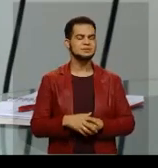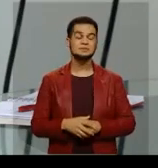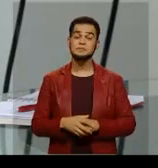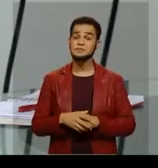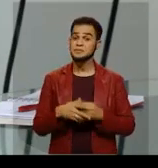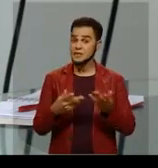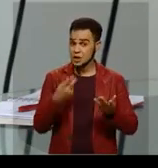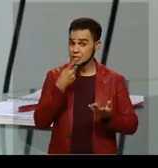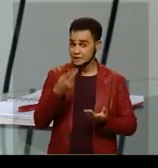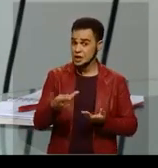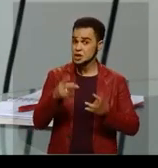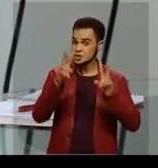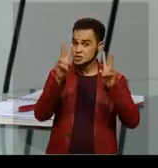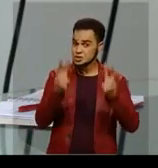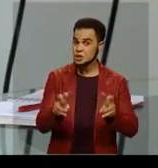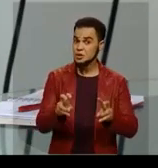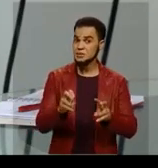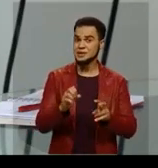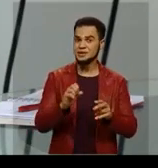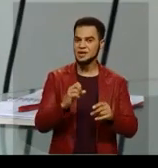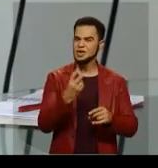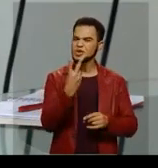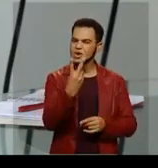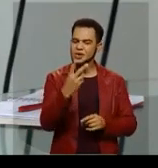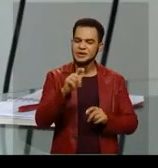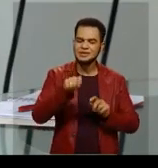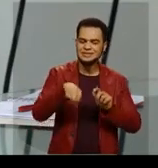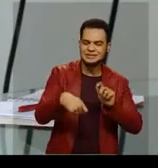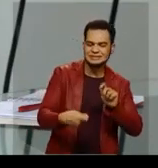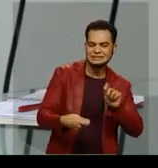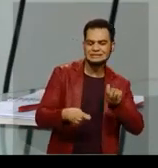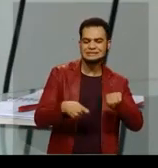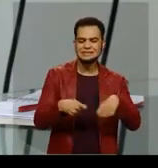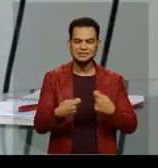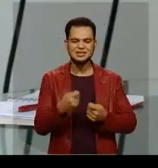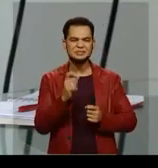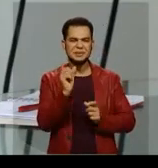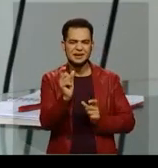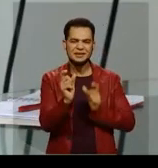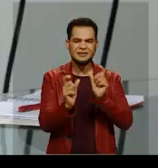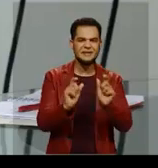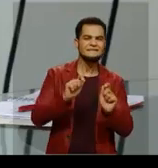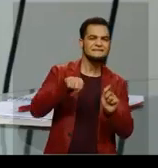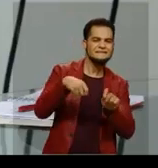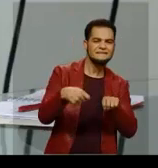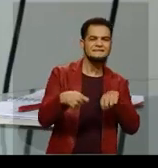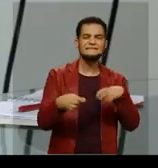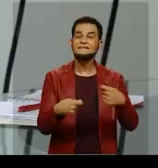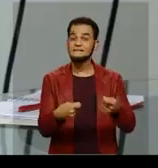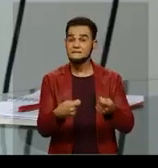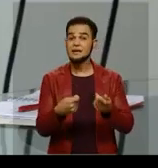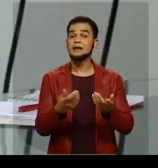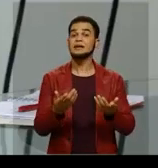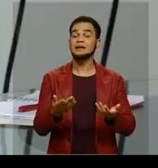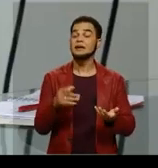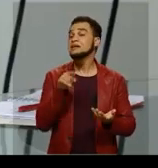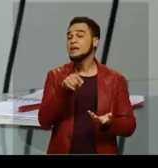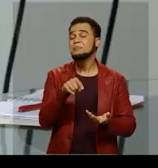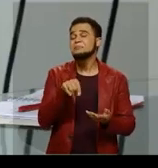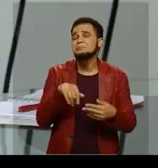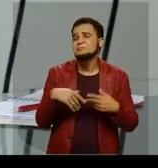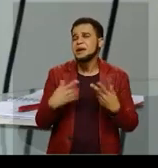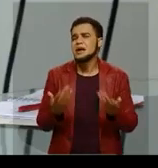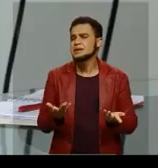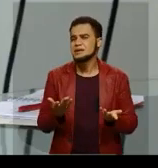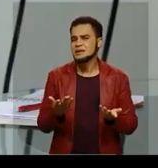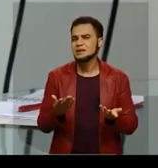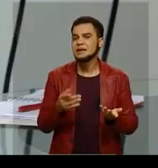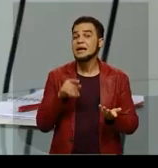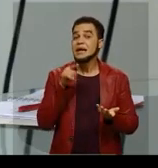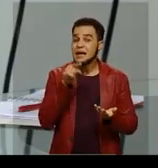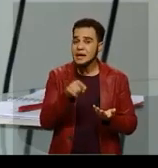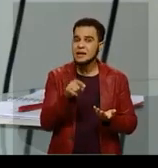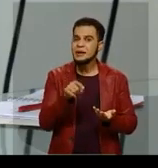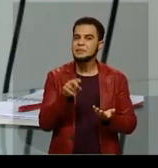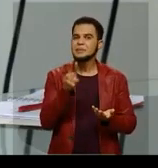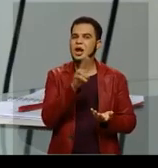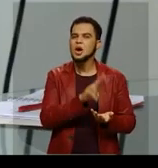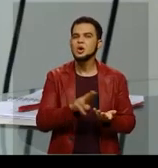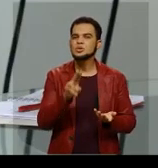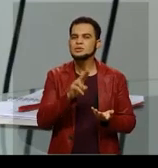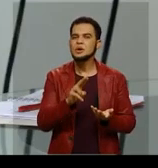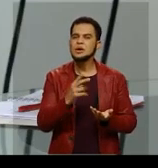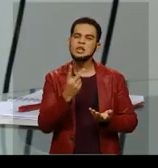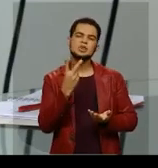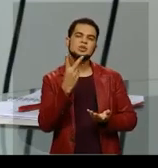às vezes existe a ambiguidade aí para satirizar esse duplo sentido,